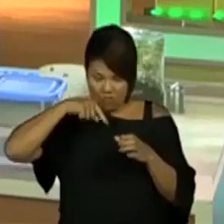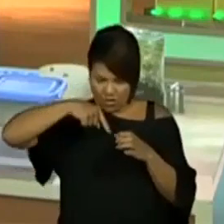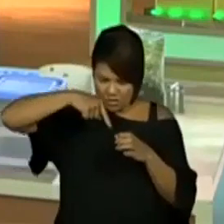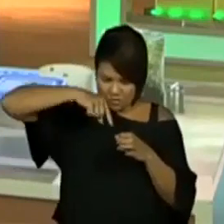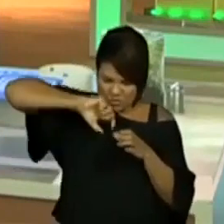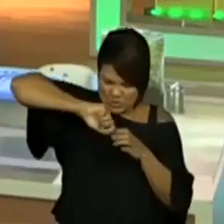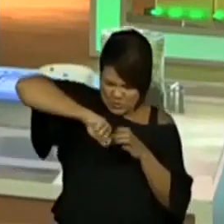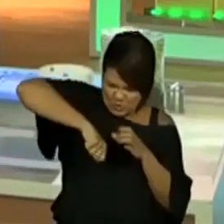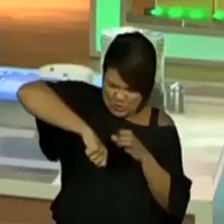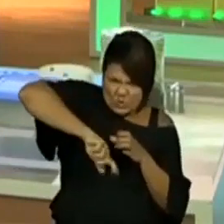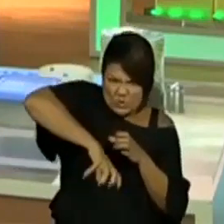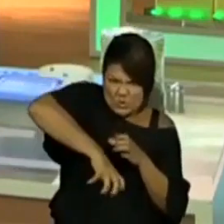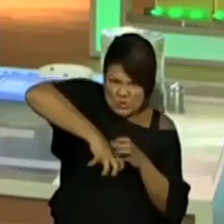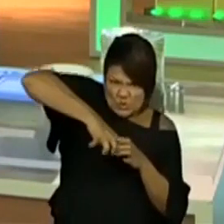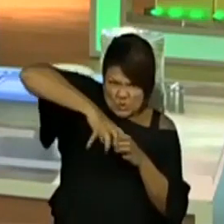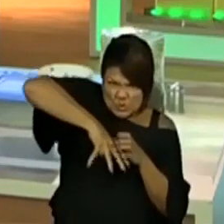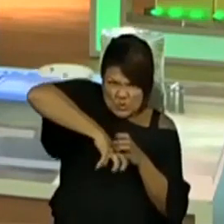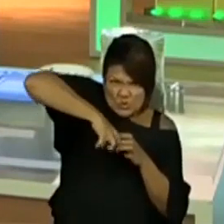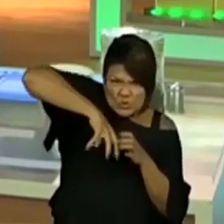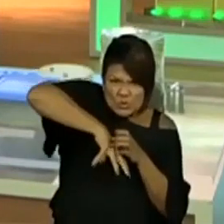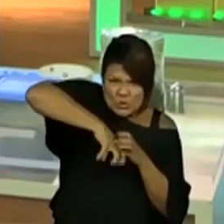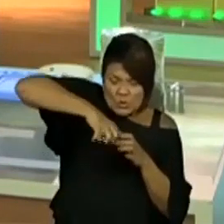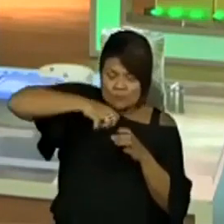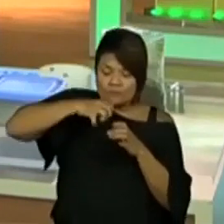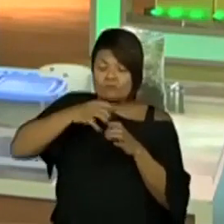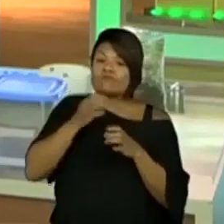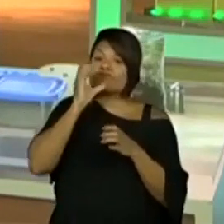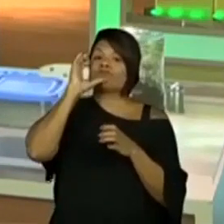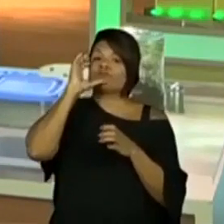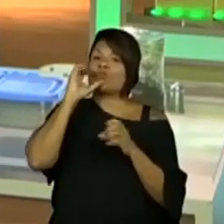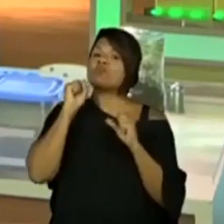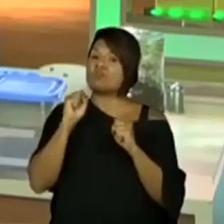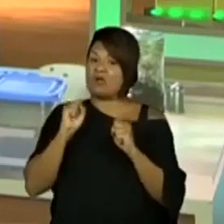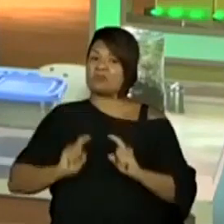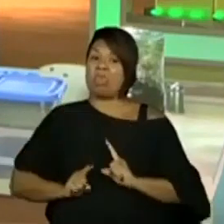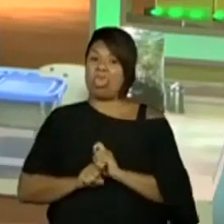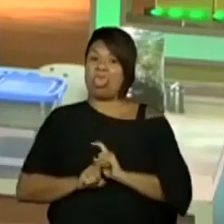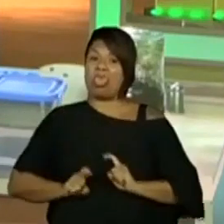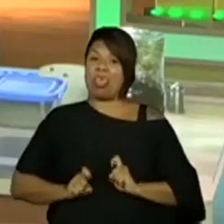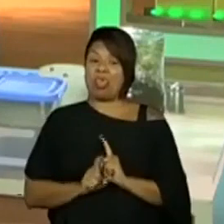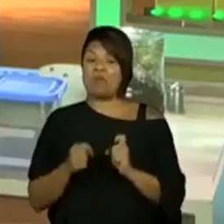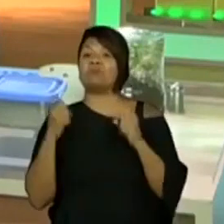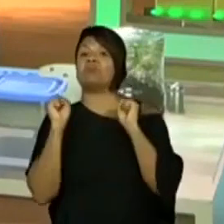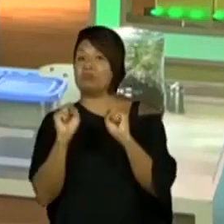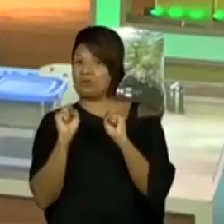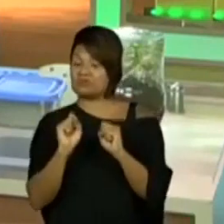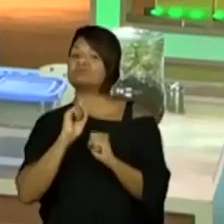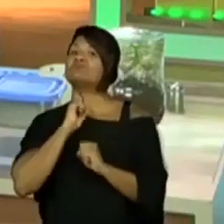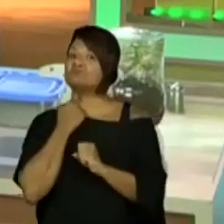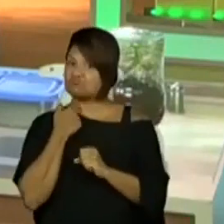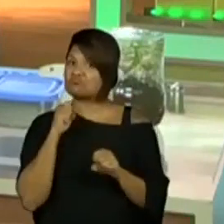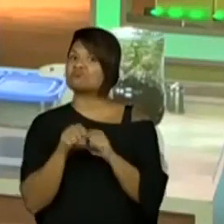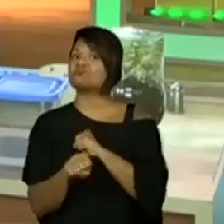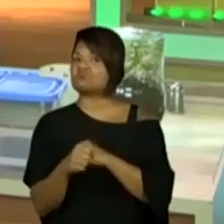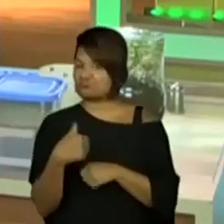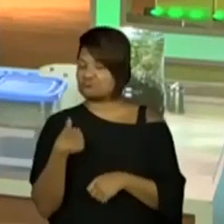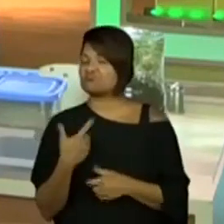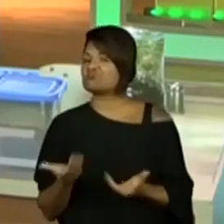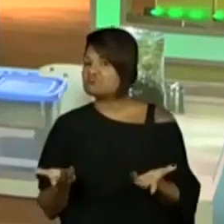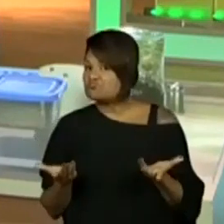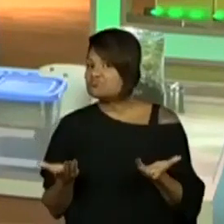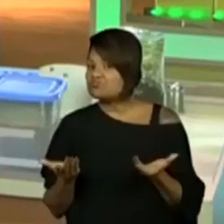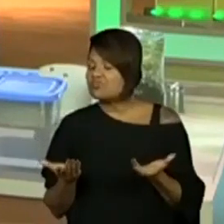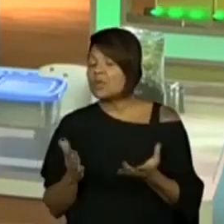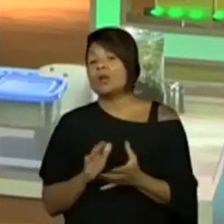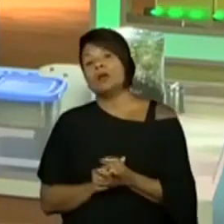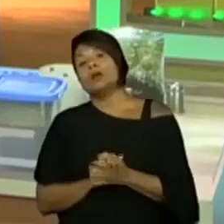reservatório, eu tenho grandes chances de estar consumindo uma água contaminada. Então, é por